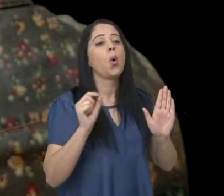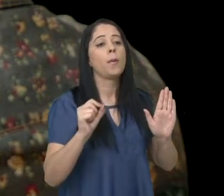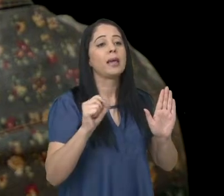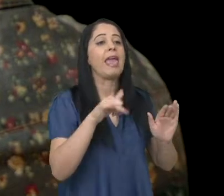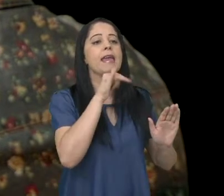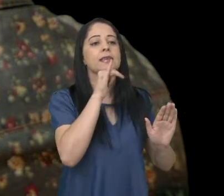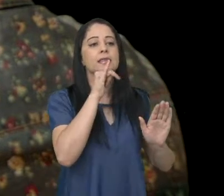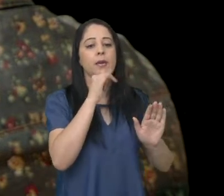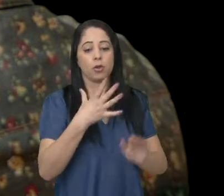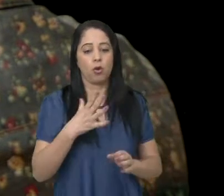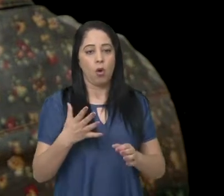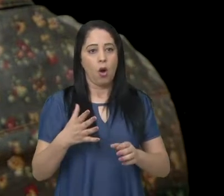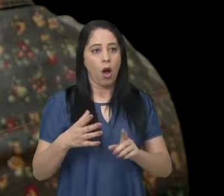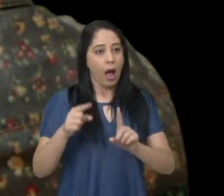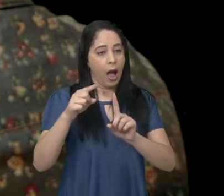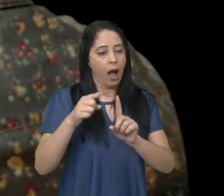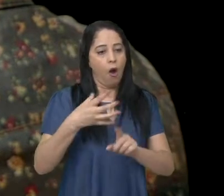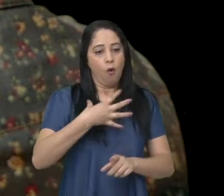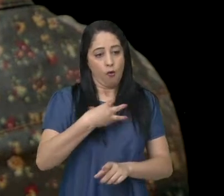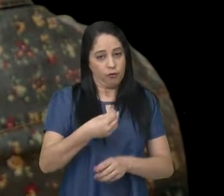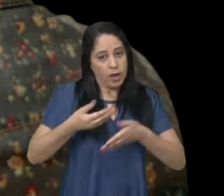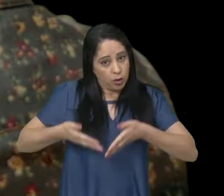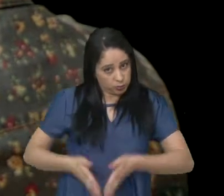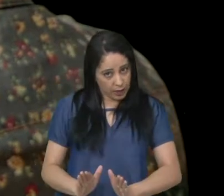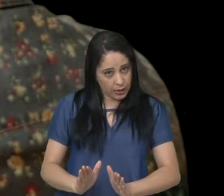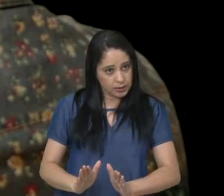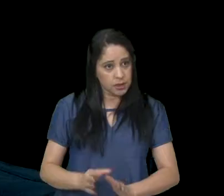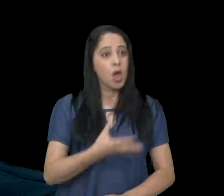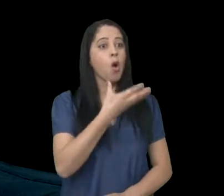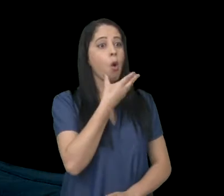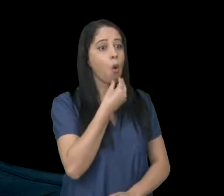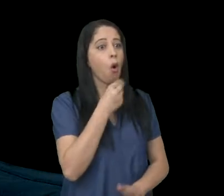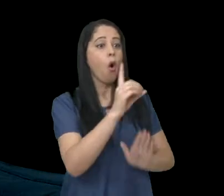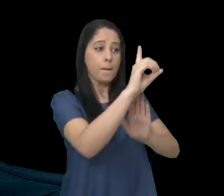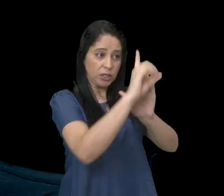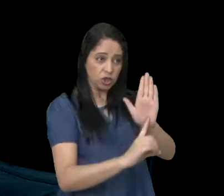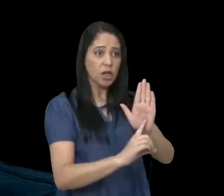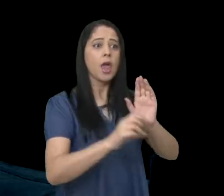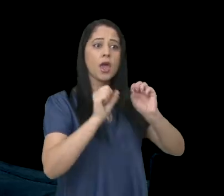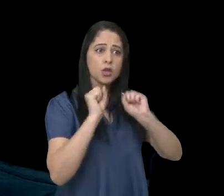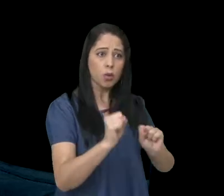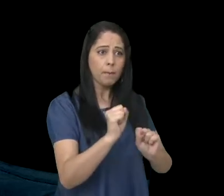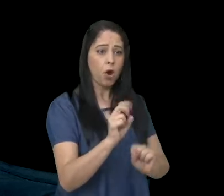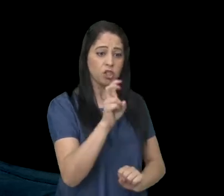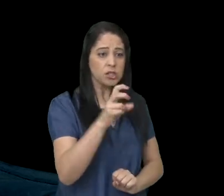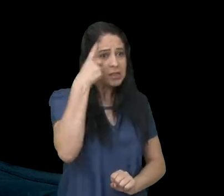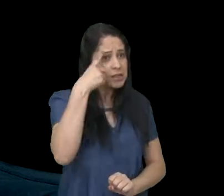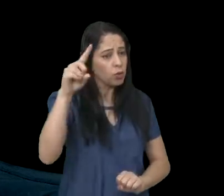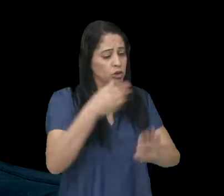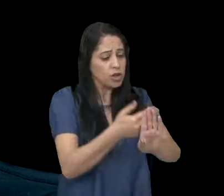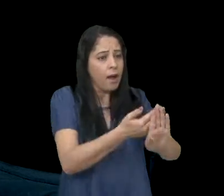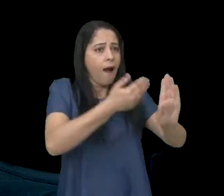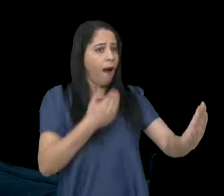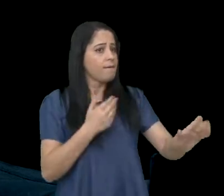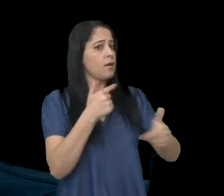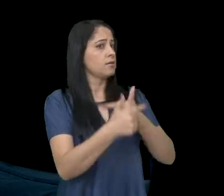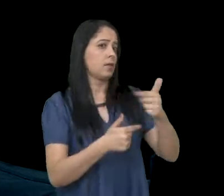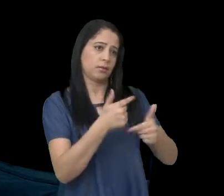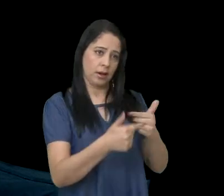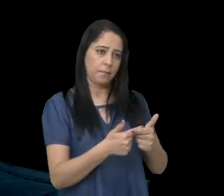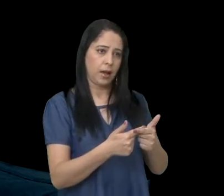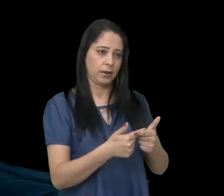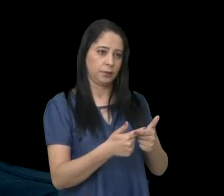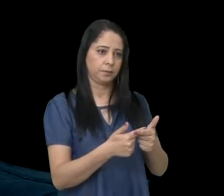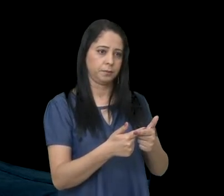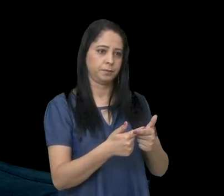filho nasce, ter 5 dias para registrar o filho. Esse foi um processo que as mulheres